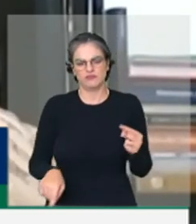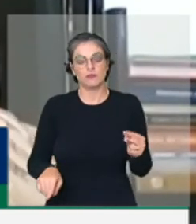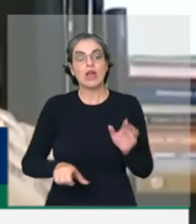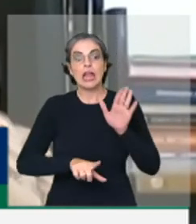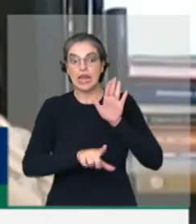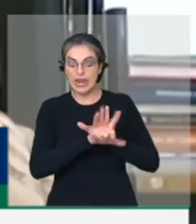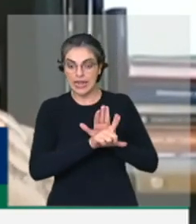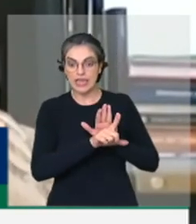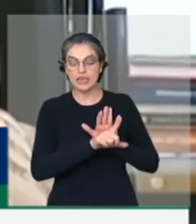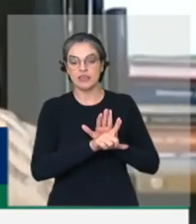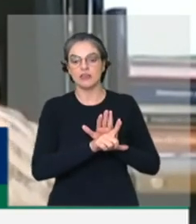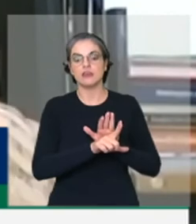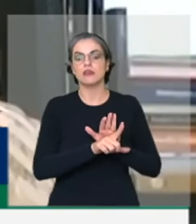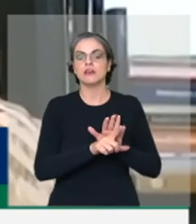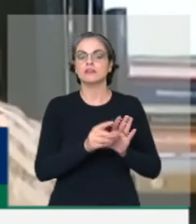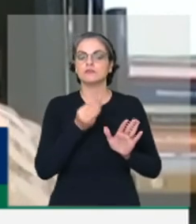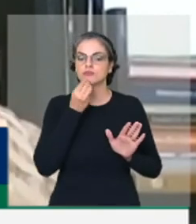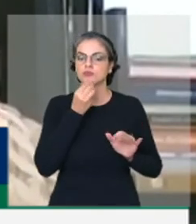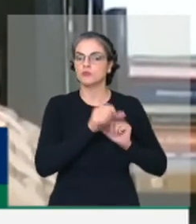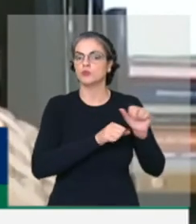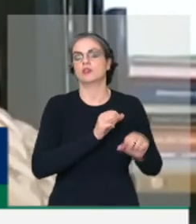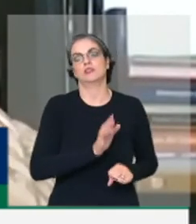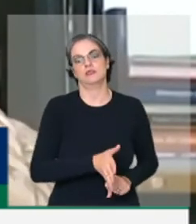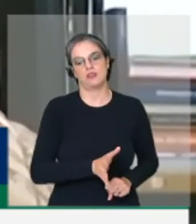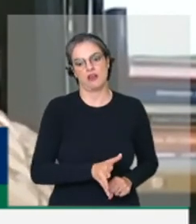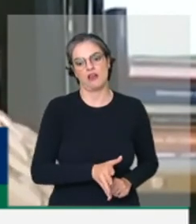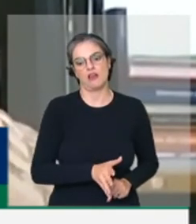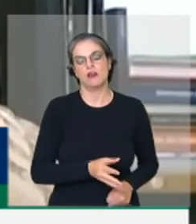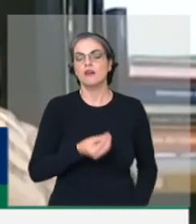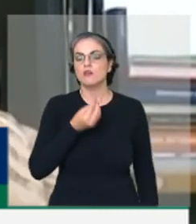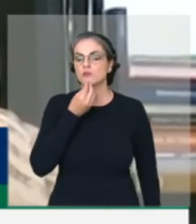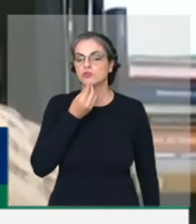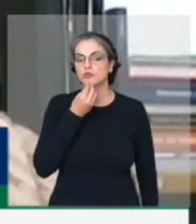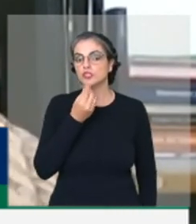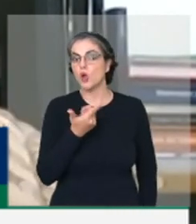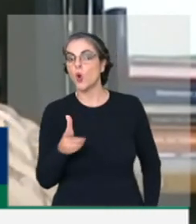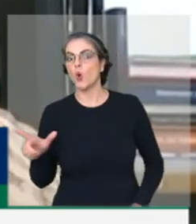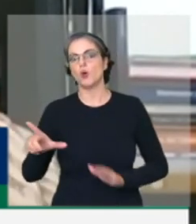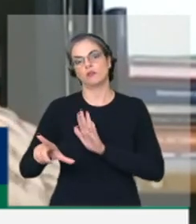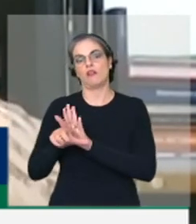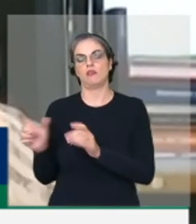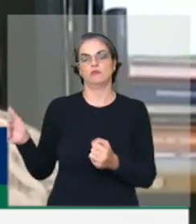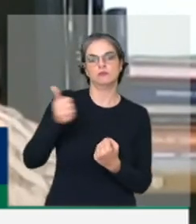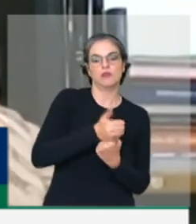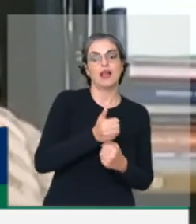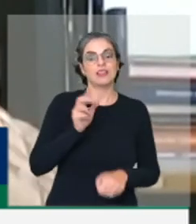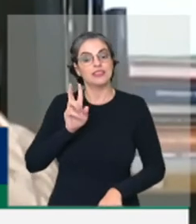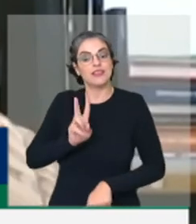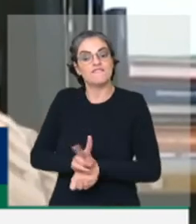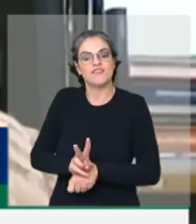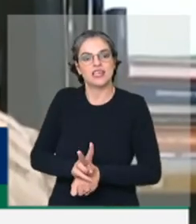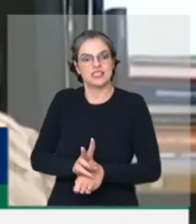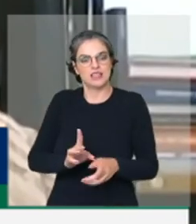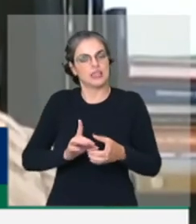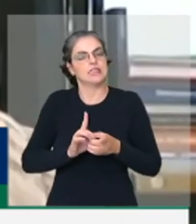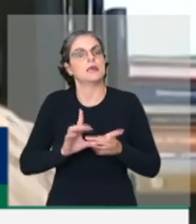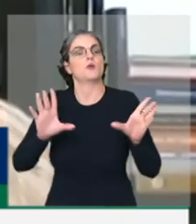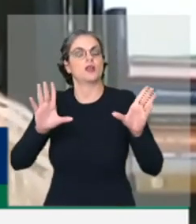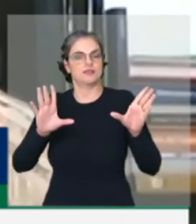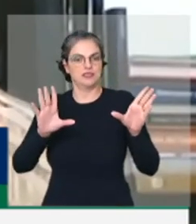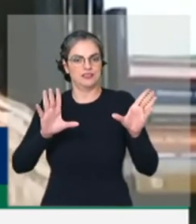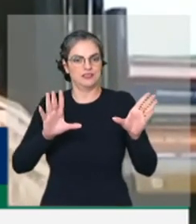sido revogada e, em seu lugar, ter sido colocada uma Lei de Defesa do Estado Democrático e de Direito.